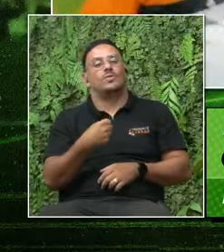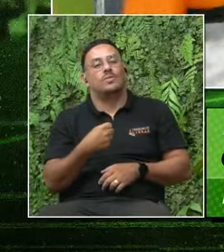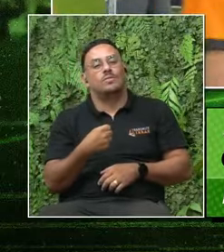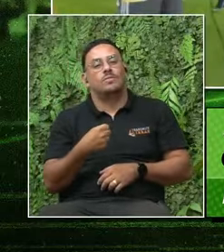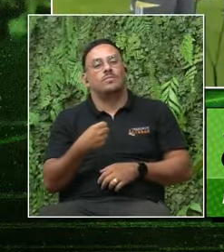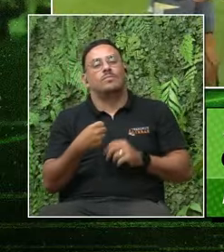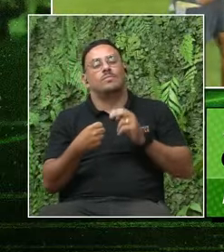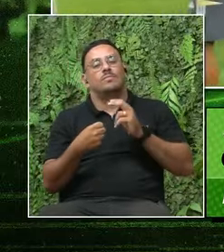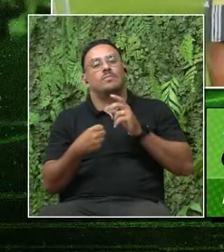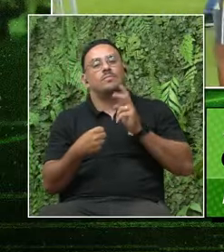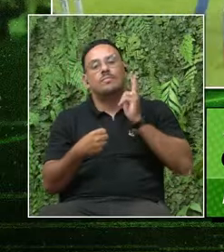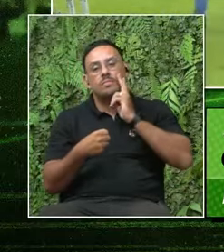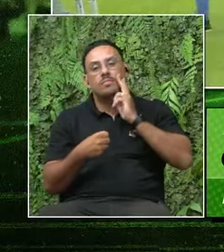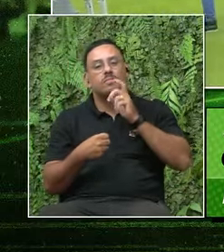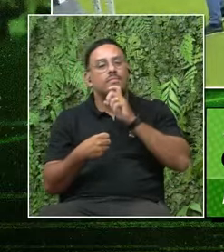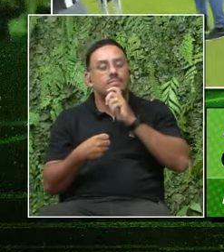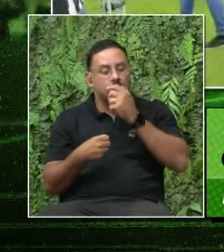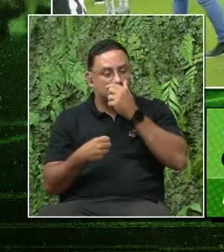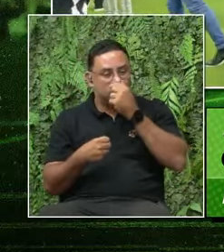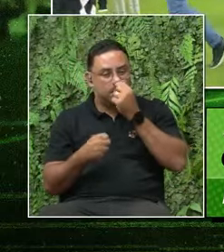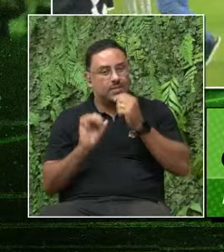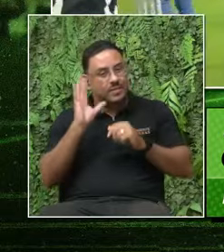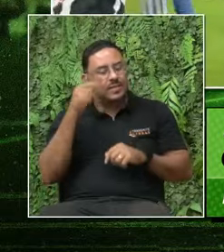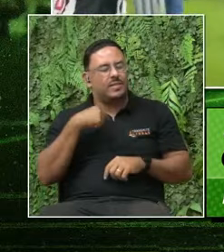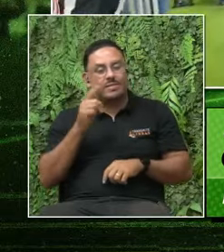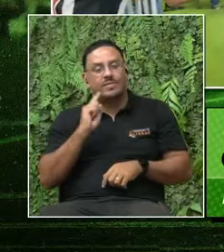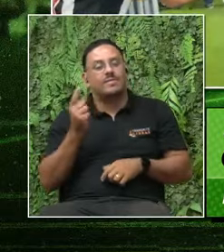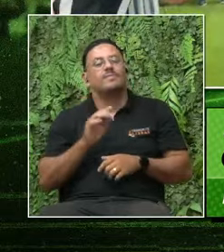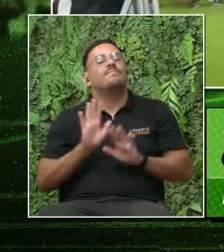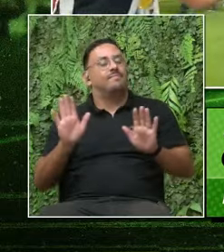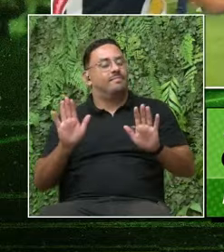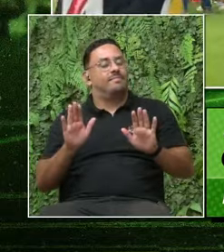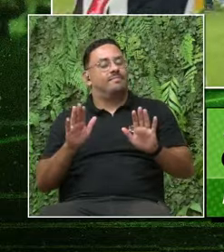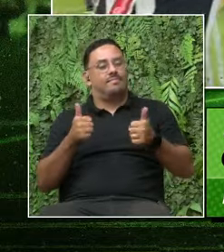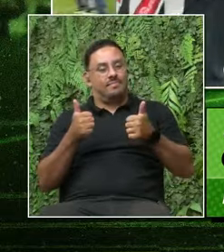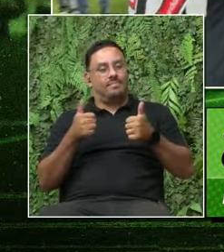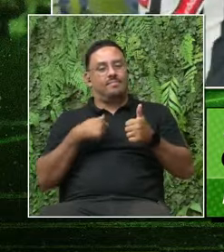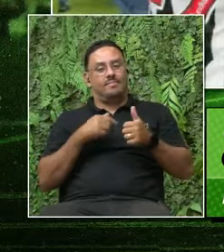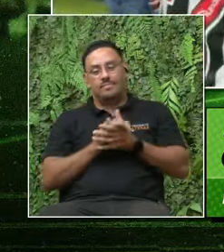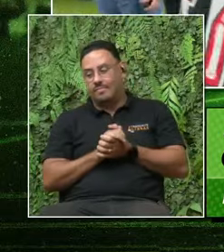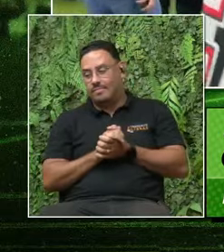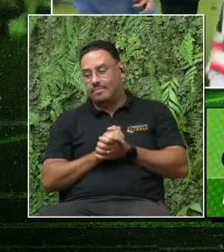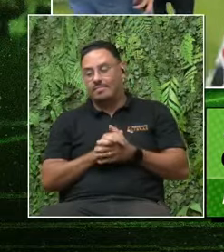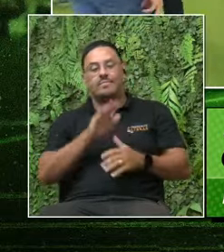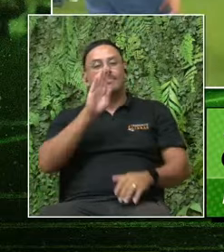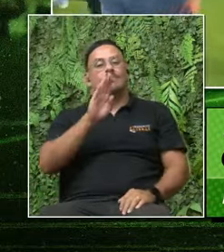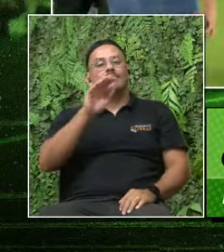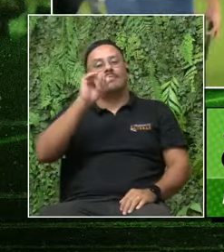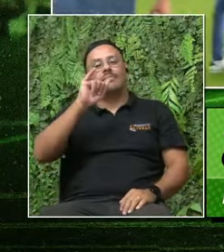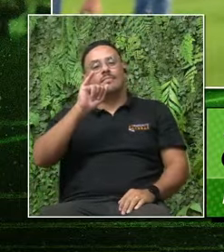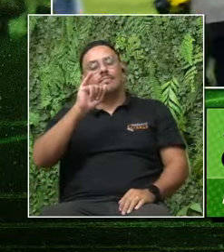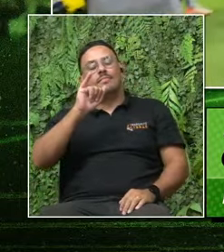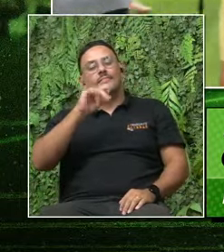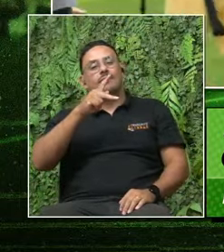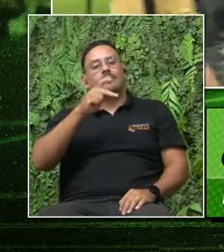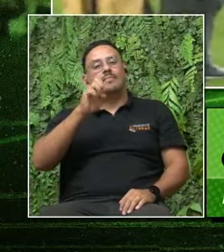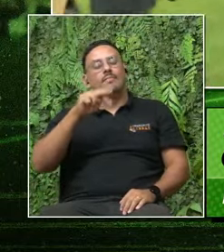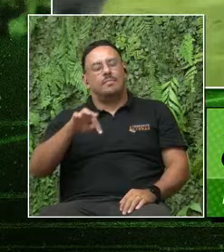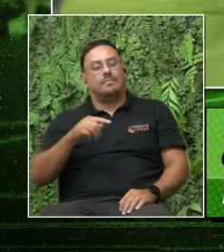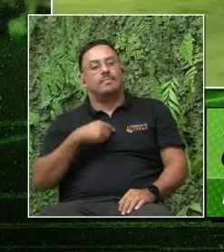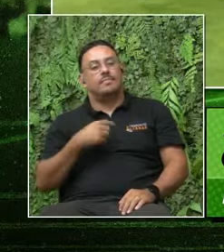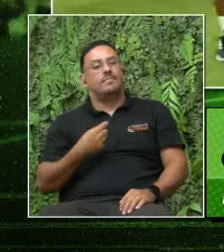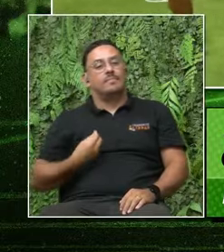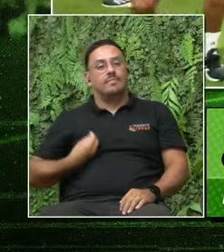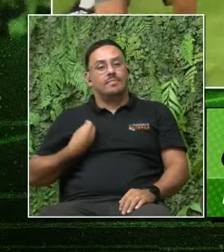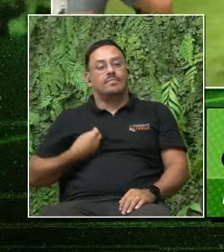hein não tá gelado acho que não era para nós não viu eu acho que Mas tudo bem E eu soubi penta campeão só isso verdade você esteve